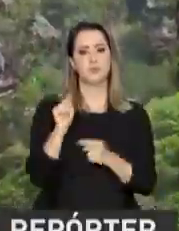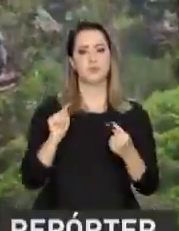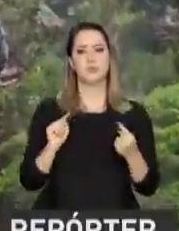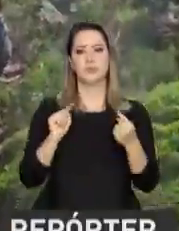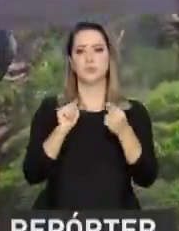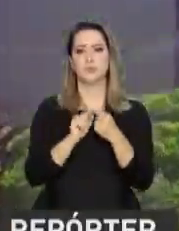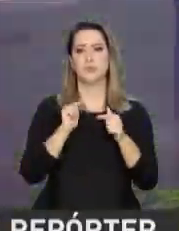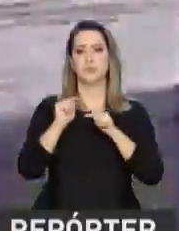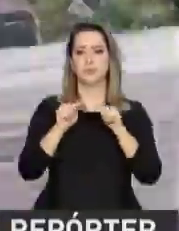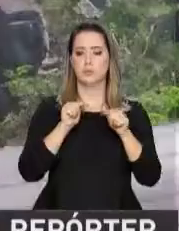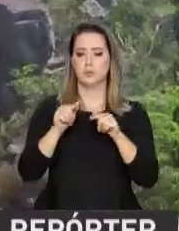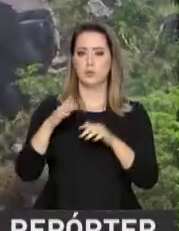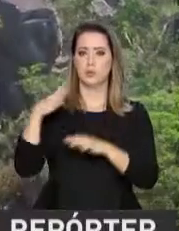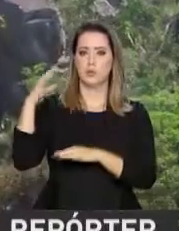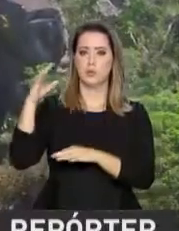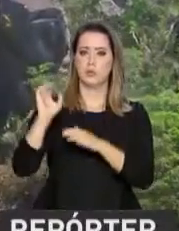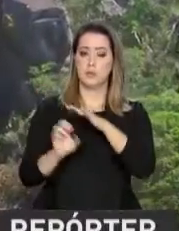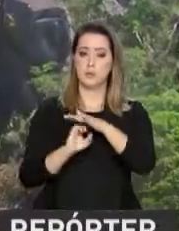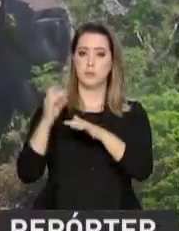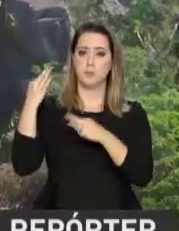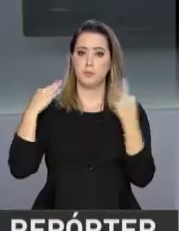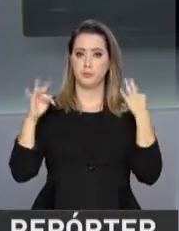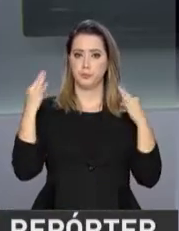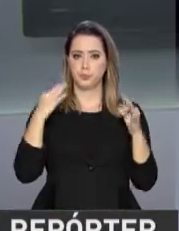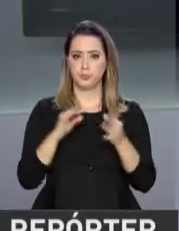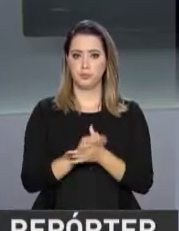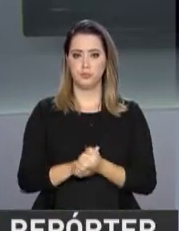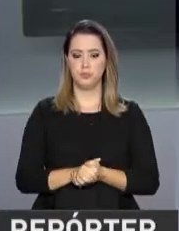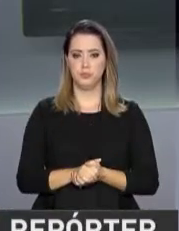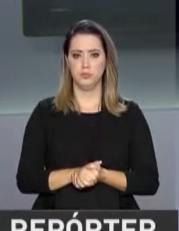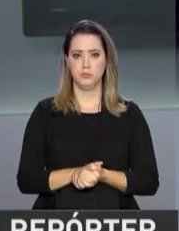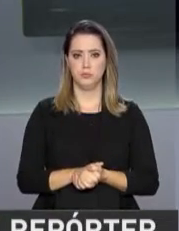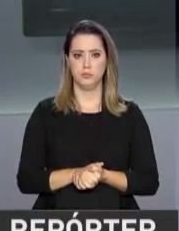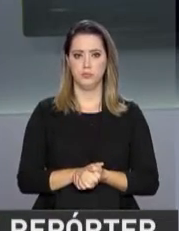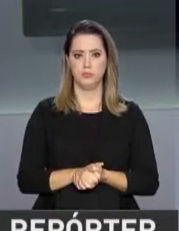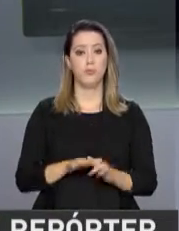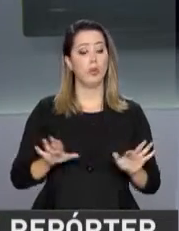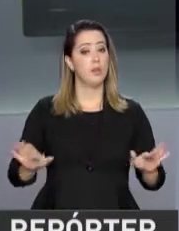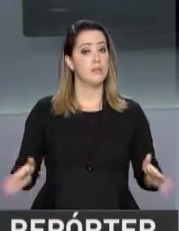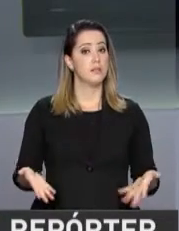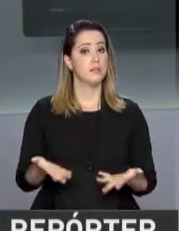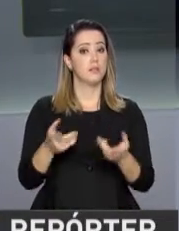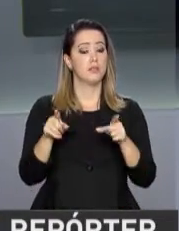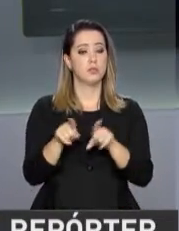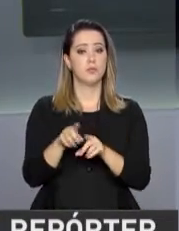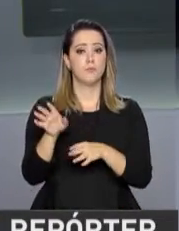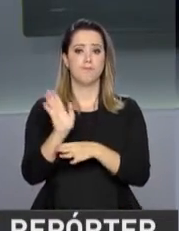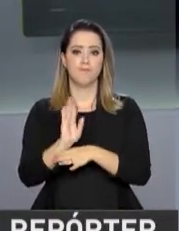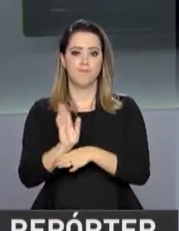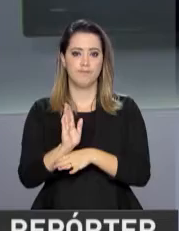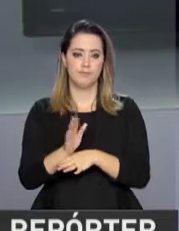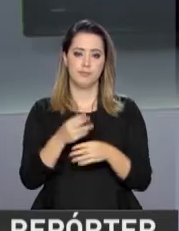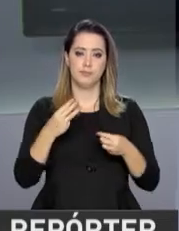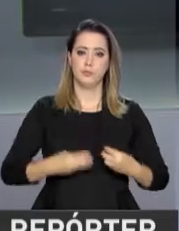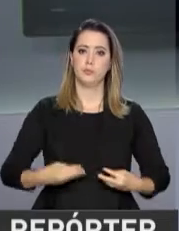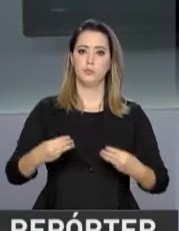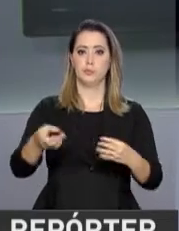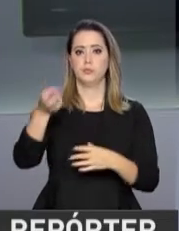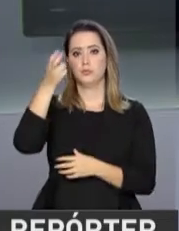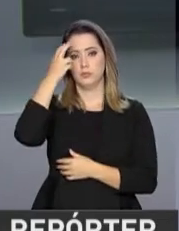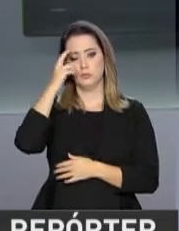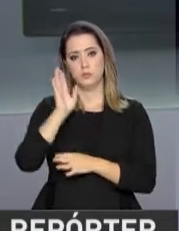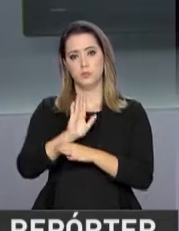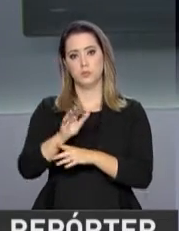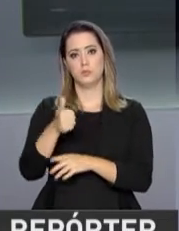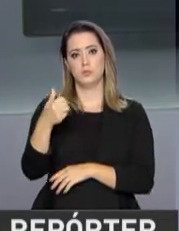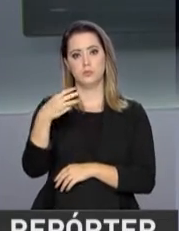foco nas operadoras de turismo incentivo também para o setor audiovisual o ministério da cultura vai